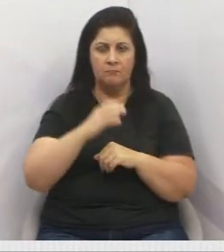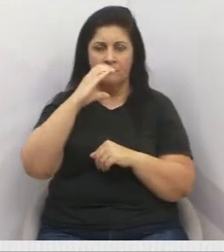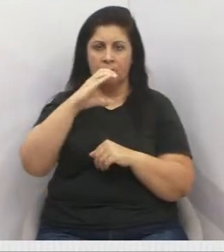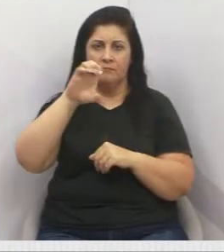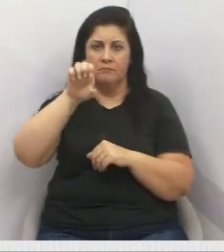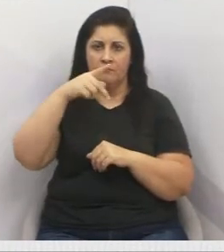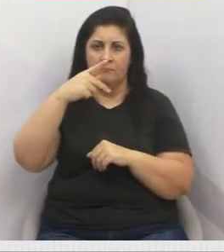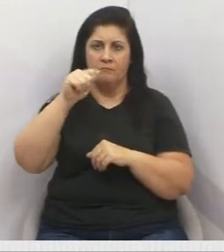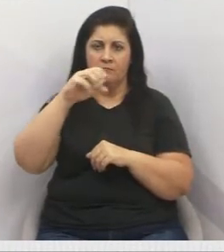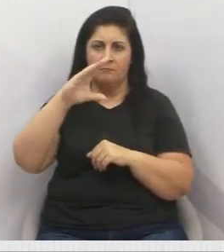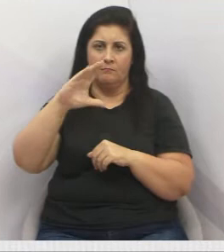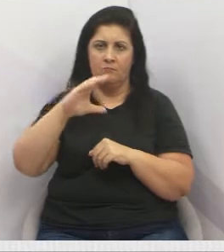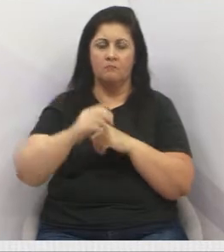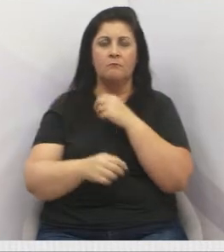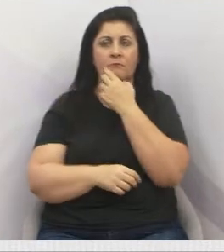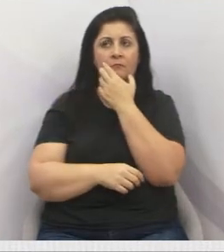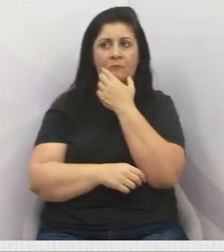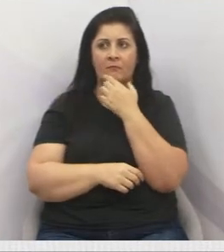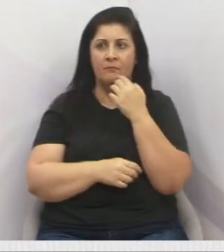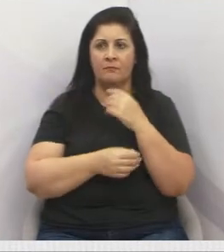CEPAC.